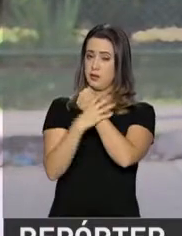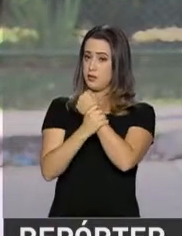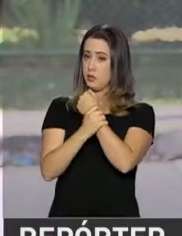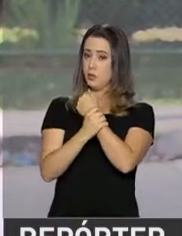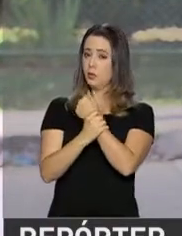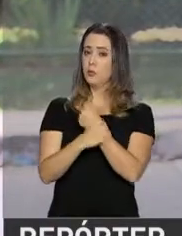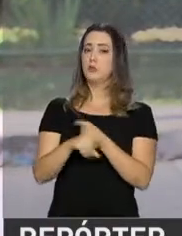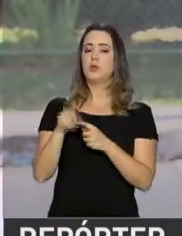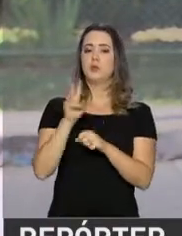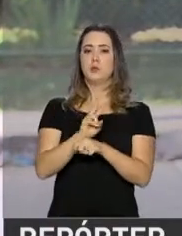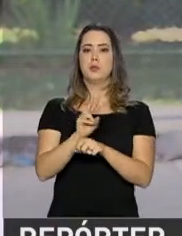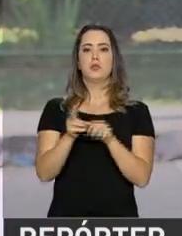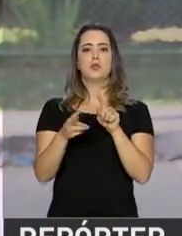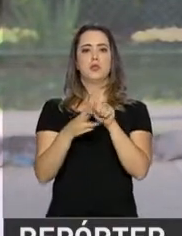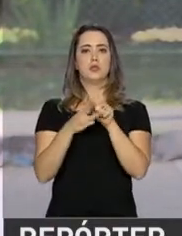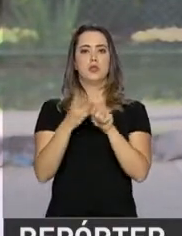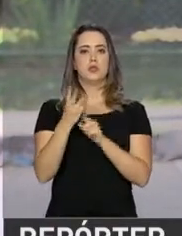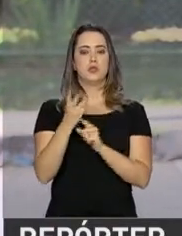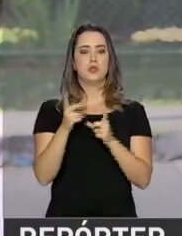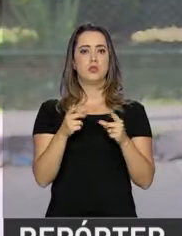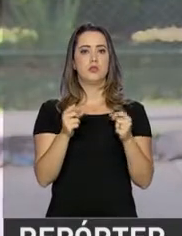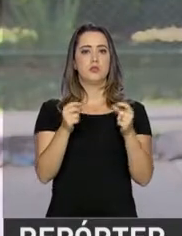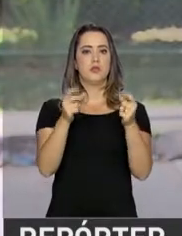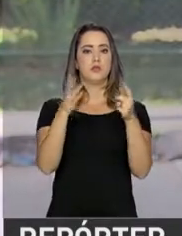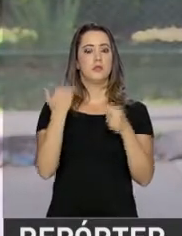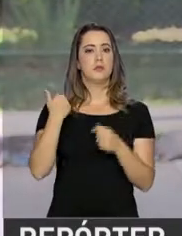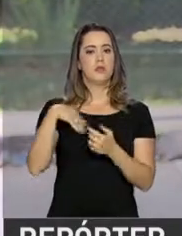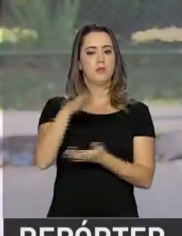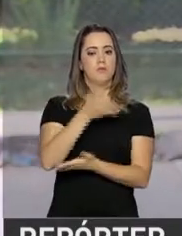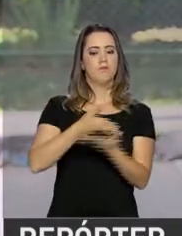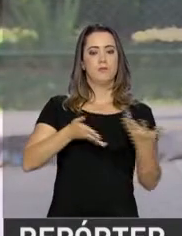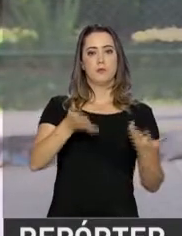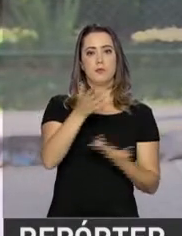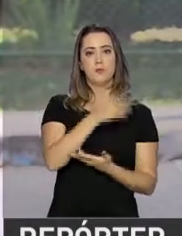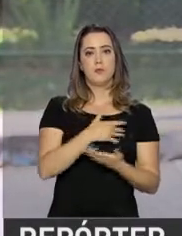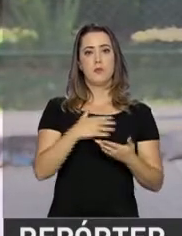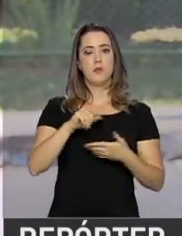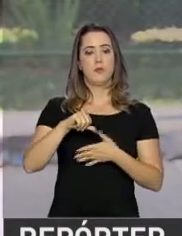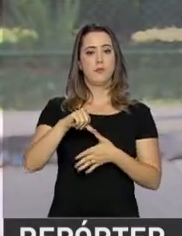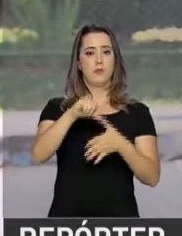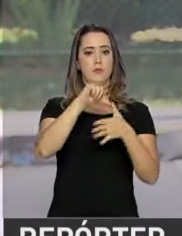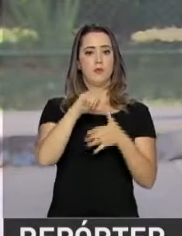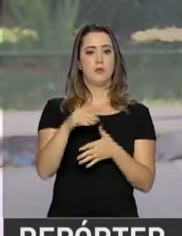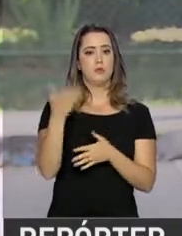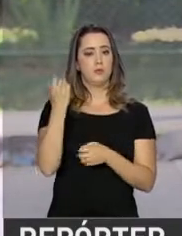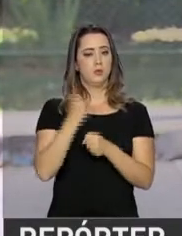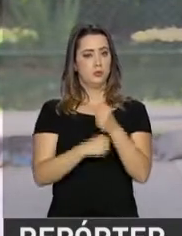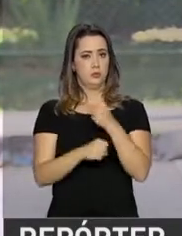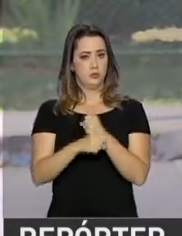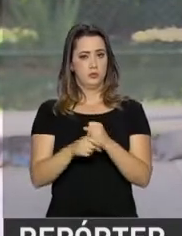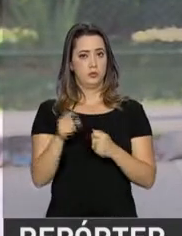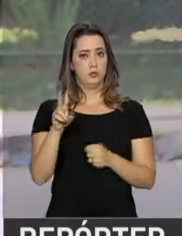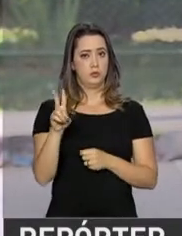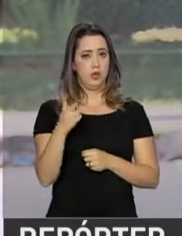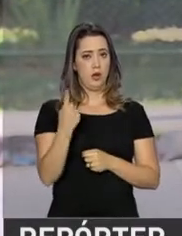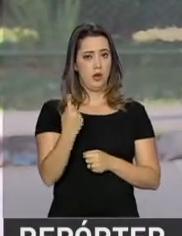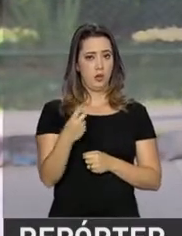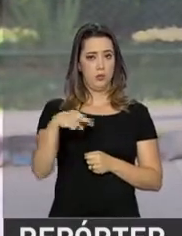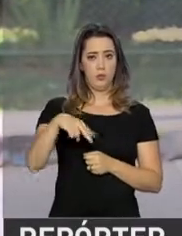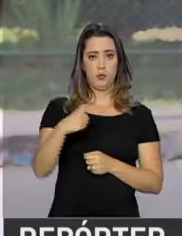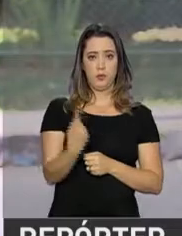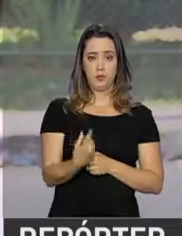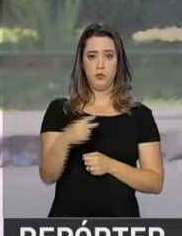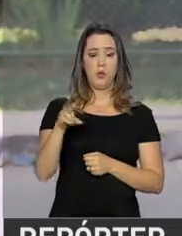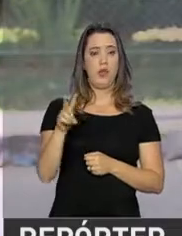protege contra os três subtipos do vírus que mais circularam no hemisfério sul no último ano o h1n1 o